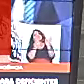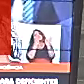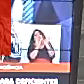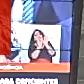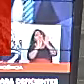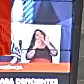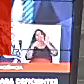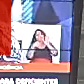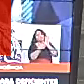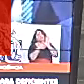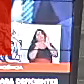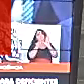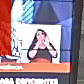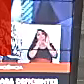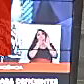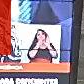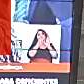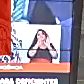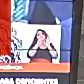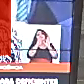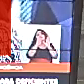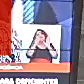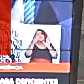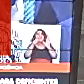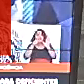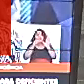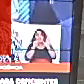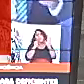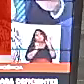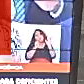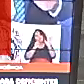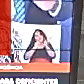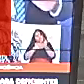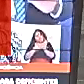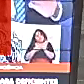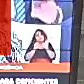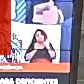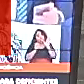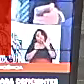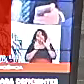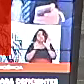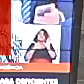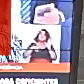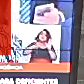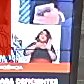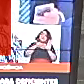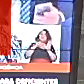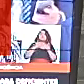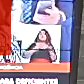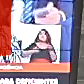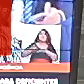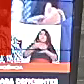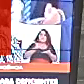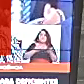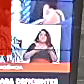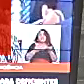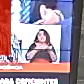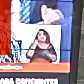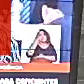sindicato não se opõe, inclusive o que a gente coloca à disposição é para compartilhar a experiência que nós tivemos para